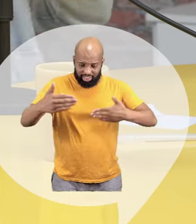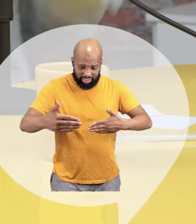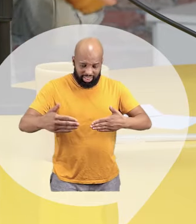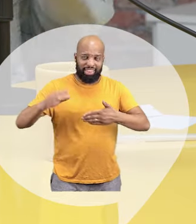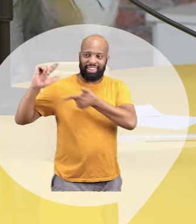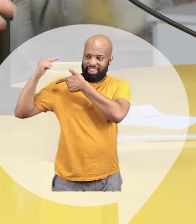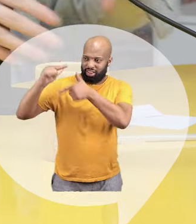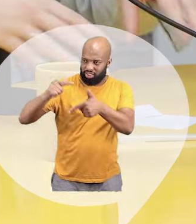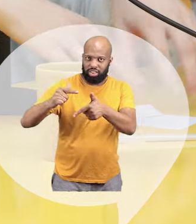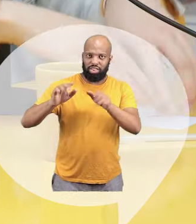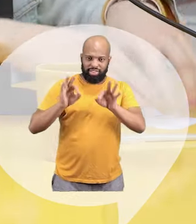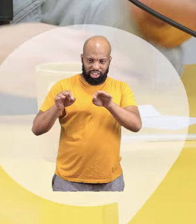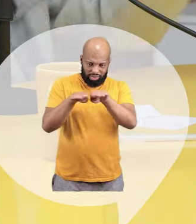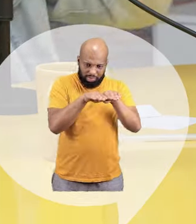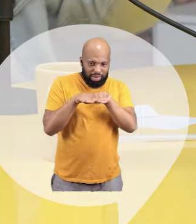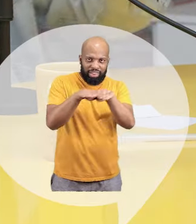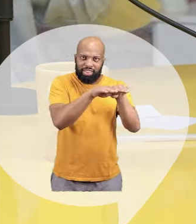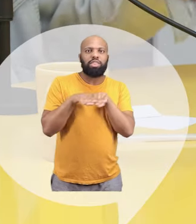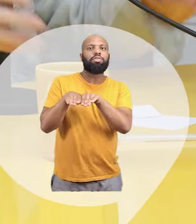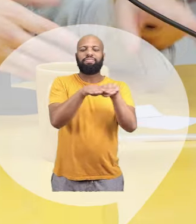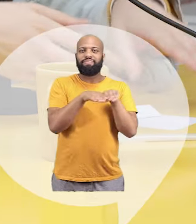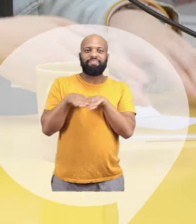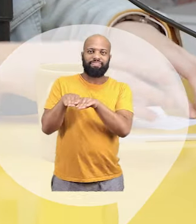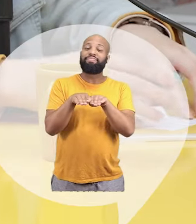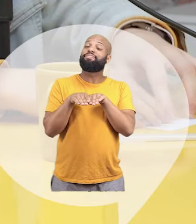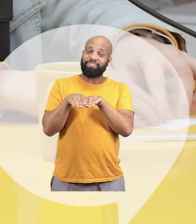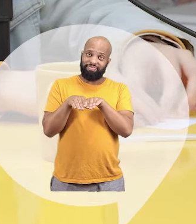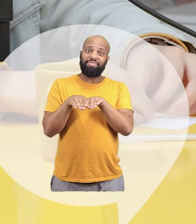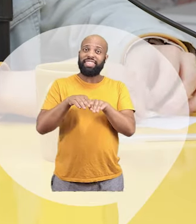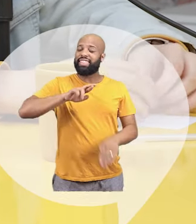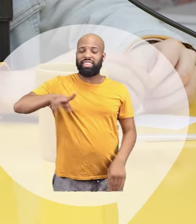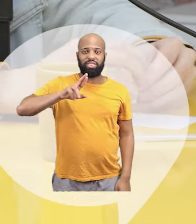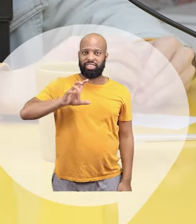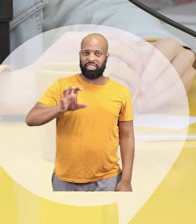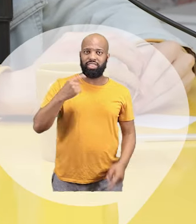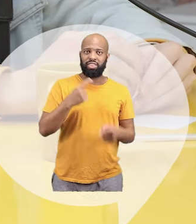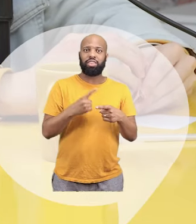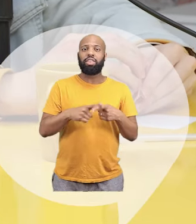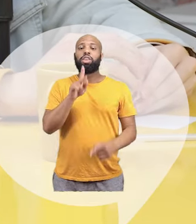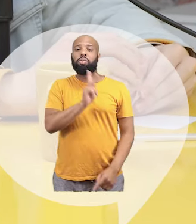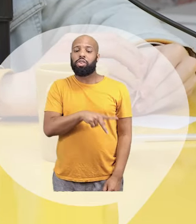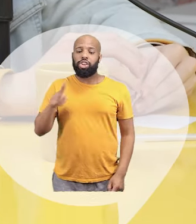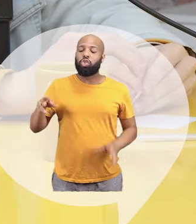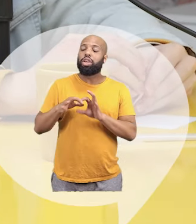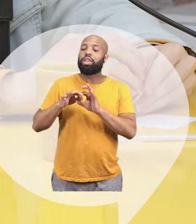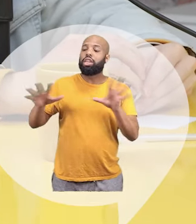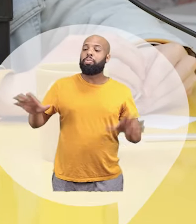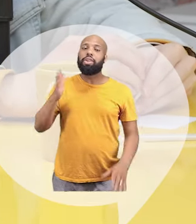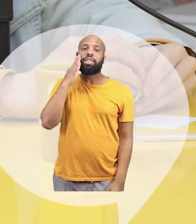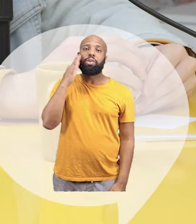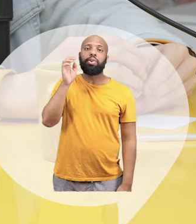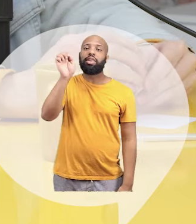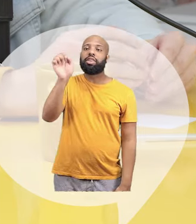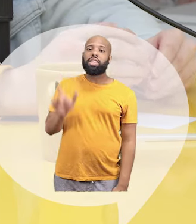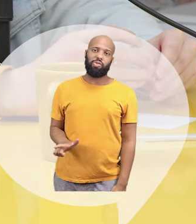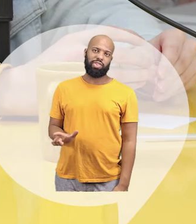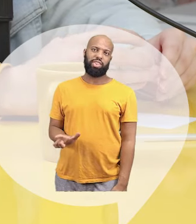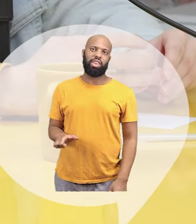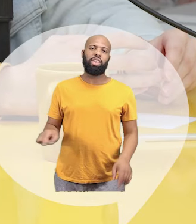na forma né tá em uniforme não é isso tenho certeza